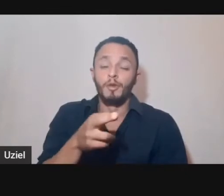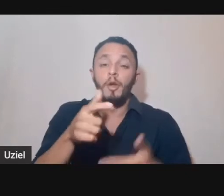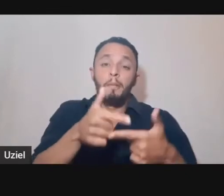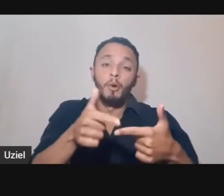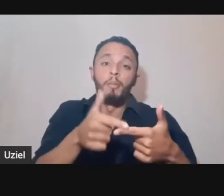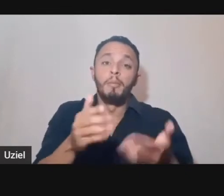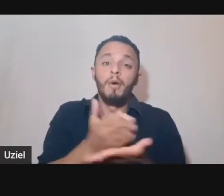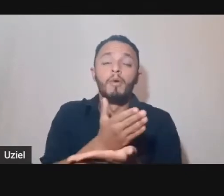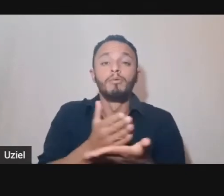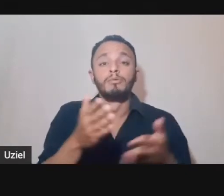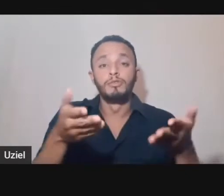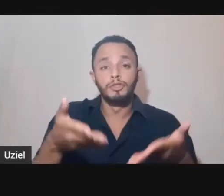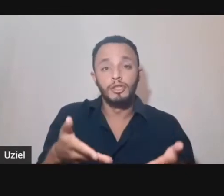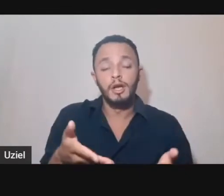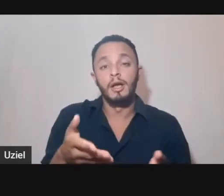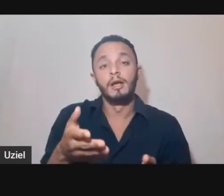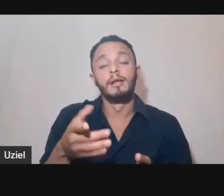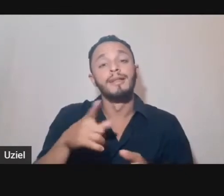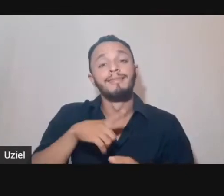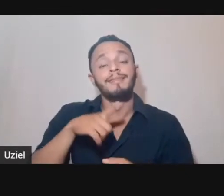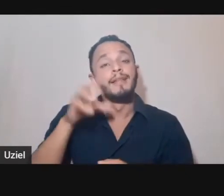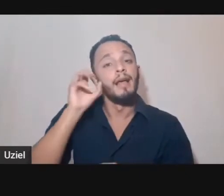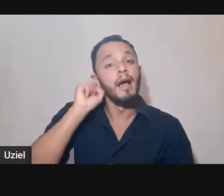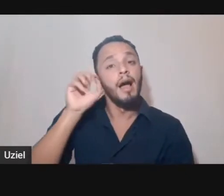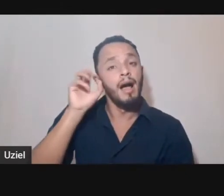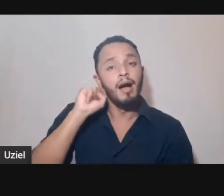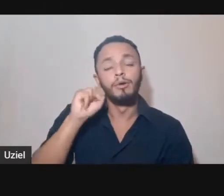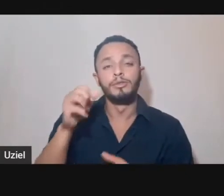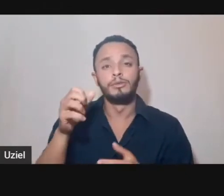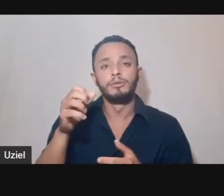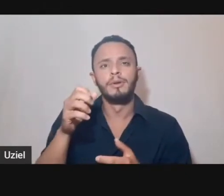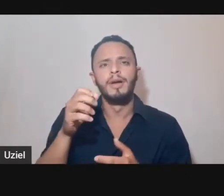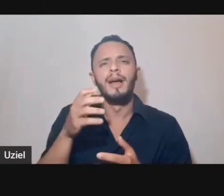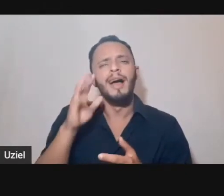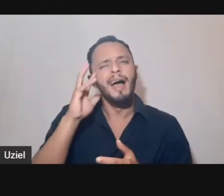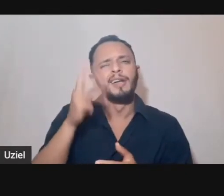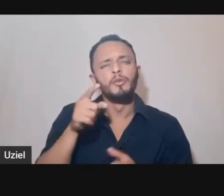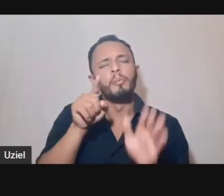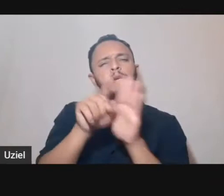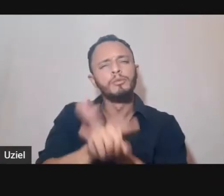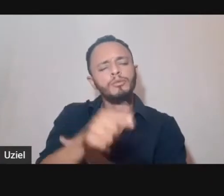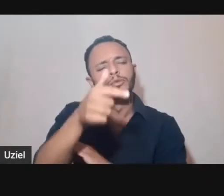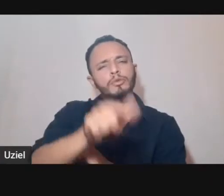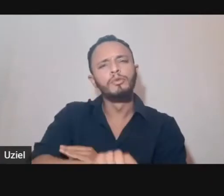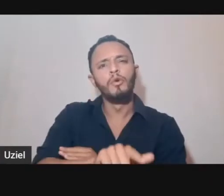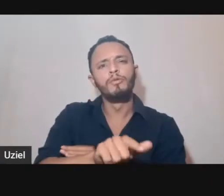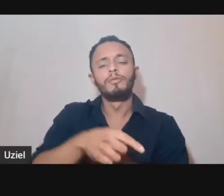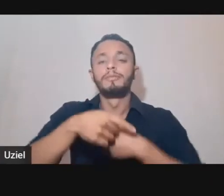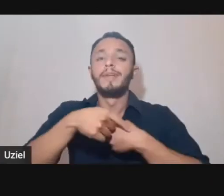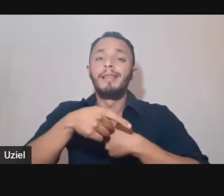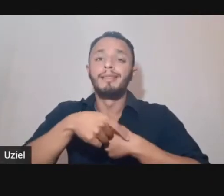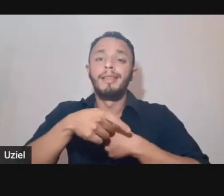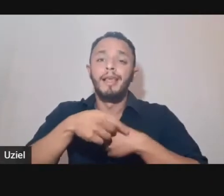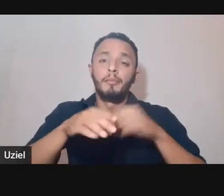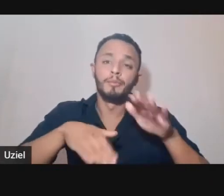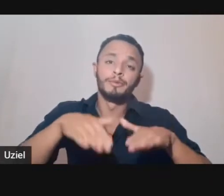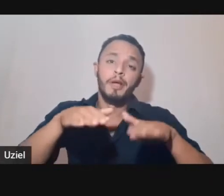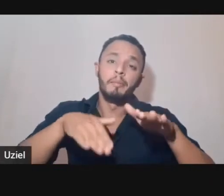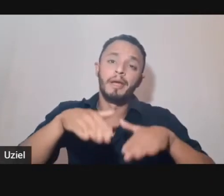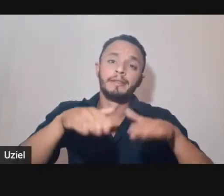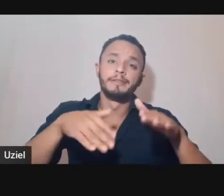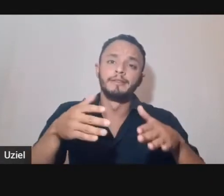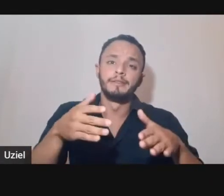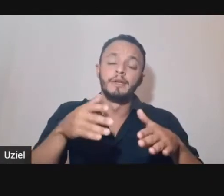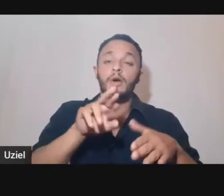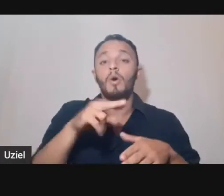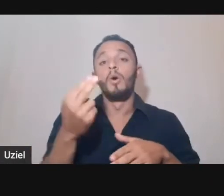aí com o áudio. Não sei se vale a pena a gente perguntar de novo, em função do tempo, né? Talvez seja melhor a gente já partir